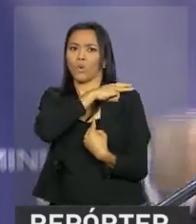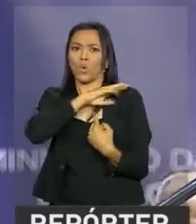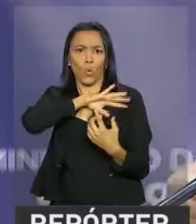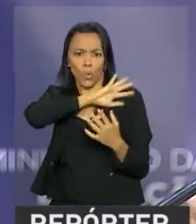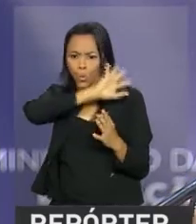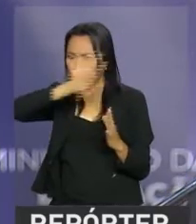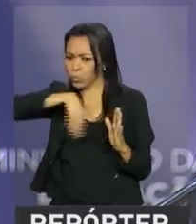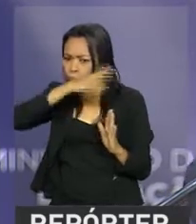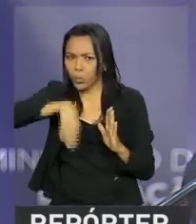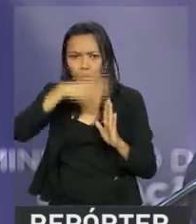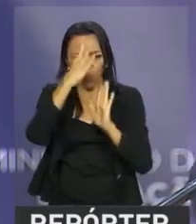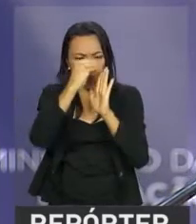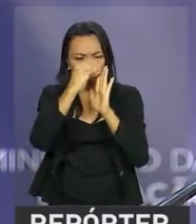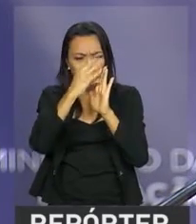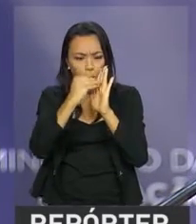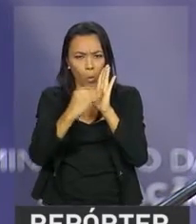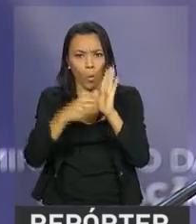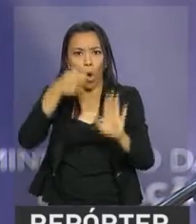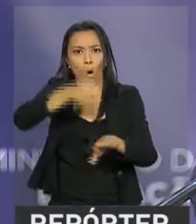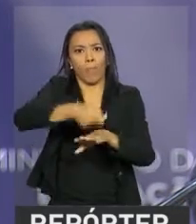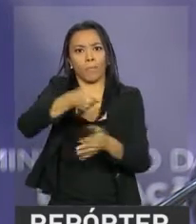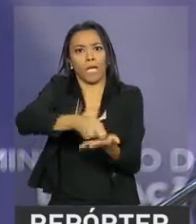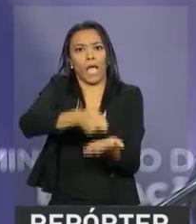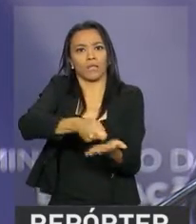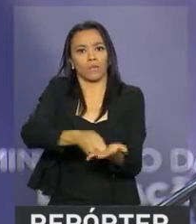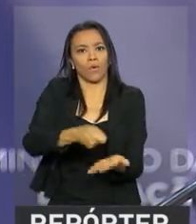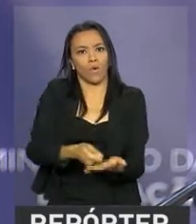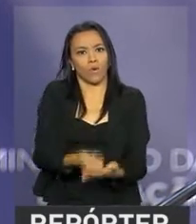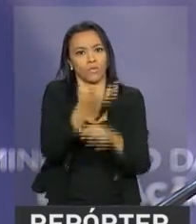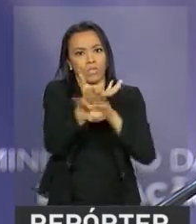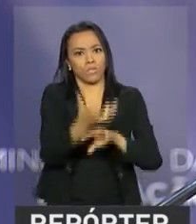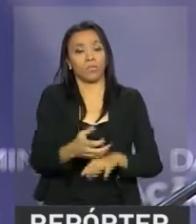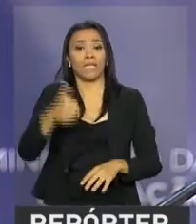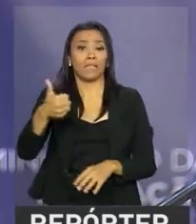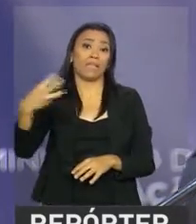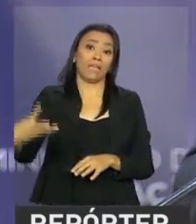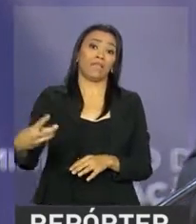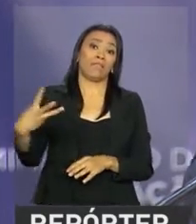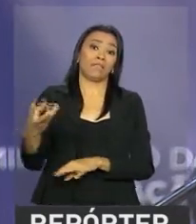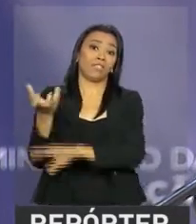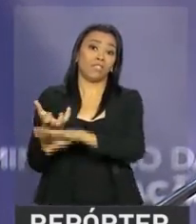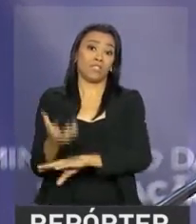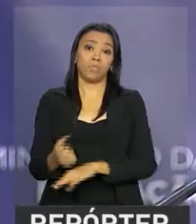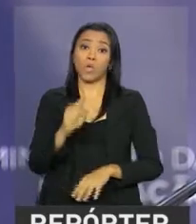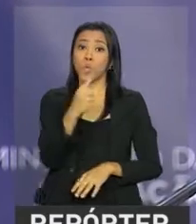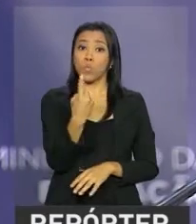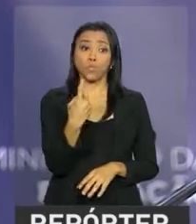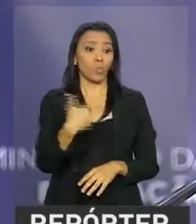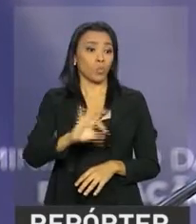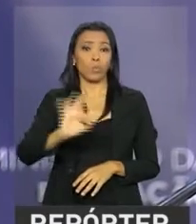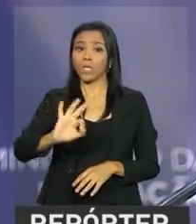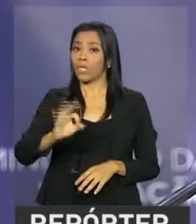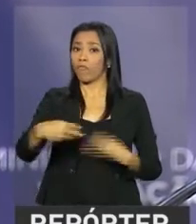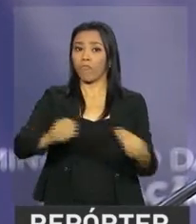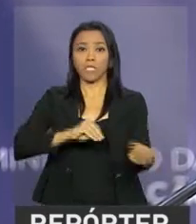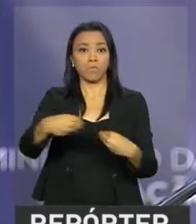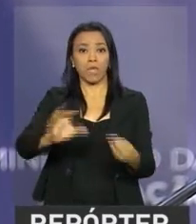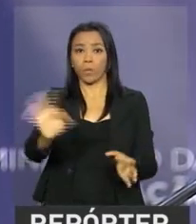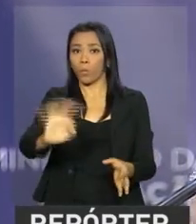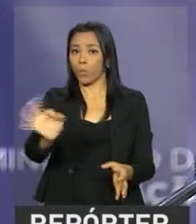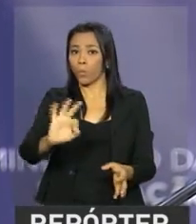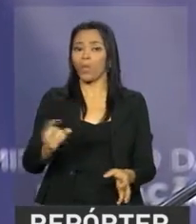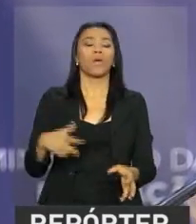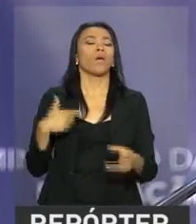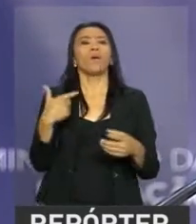conteúdo de disciplinas é obrigatório 13 disciplinas nenhuma flexibilidade em uma